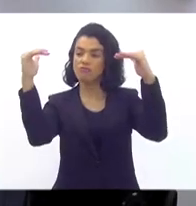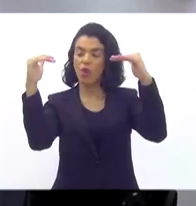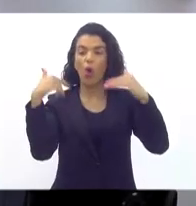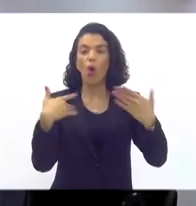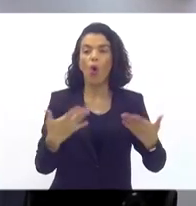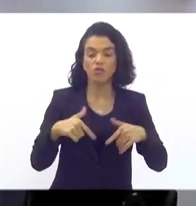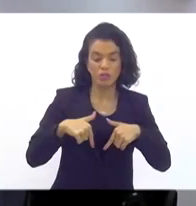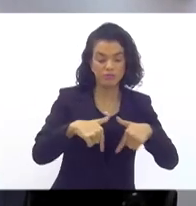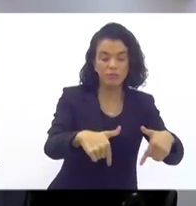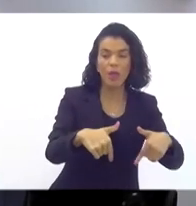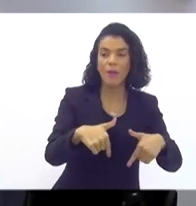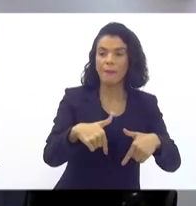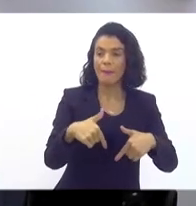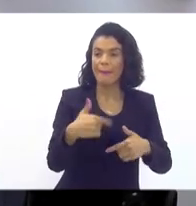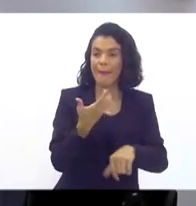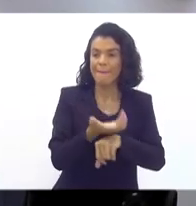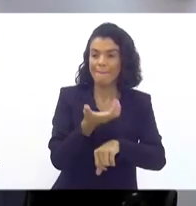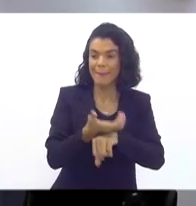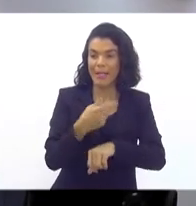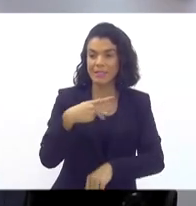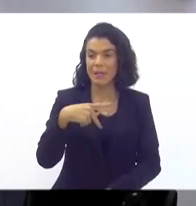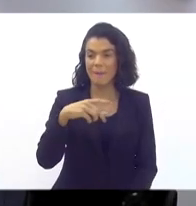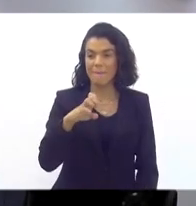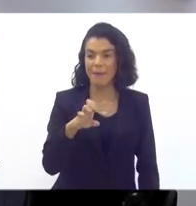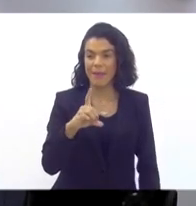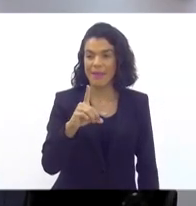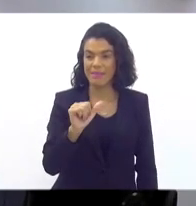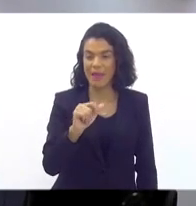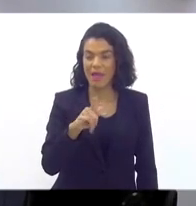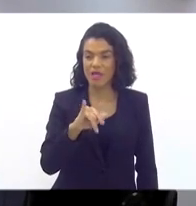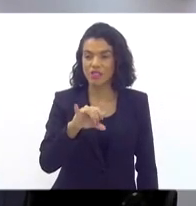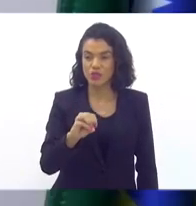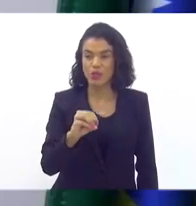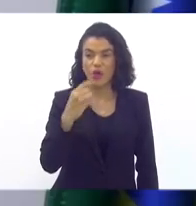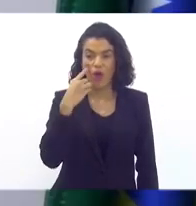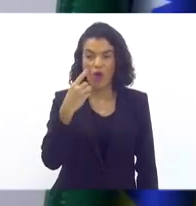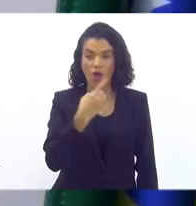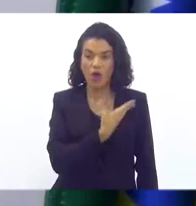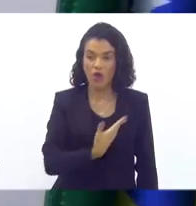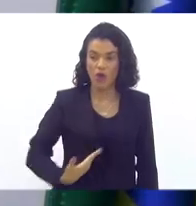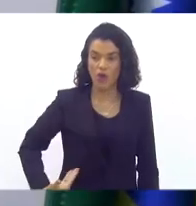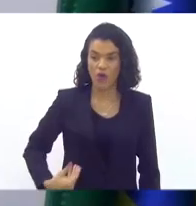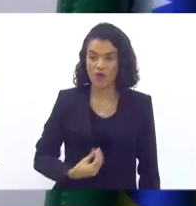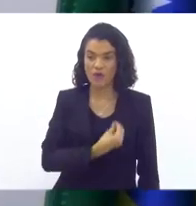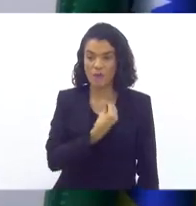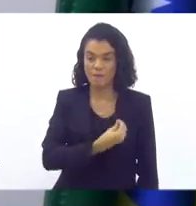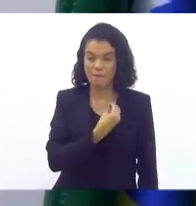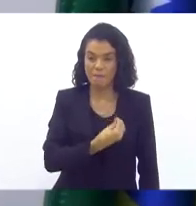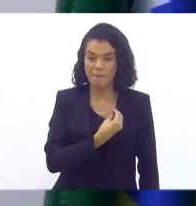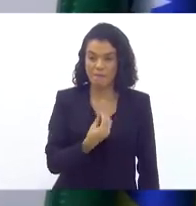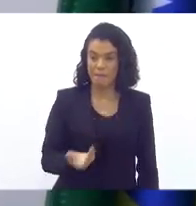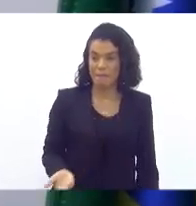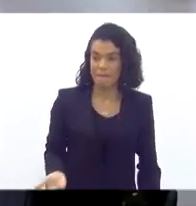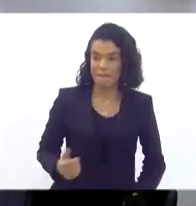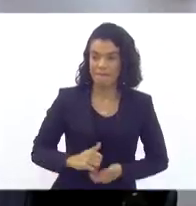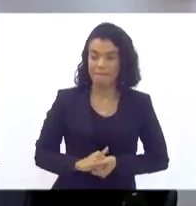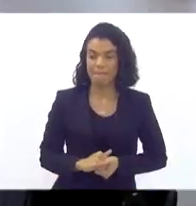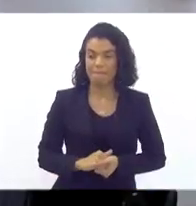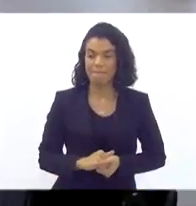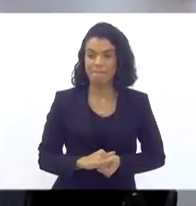operação aqui na Praça do Pedágio governo presente outro colete aqui com a estampa do Governo do Estado